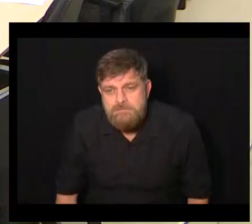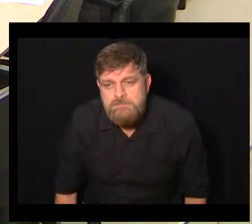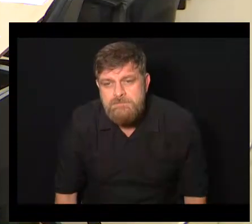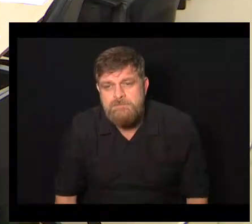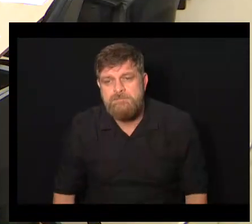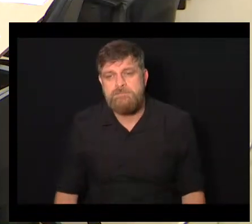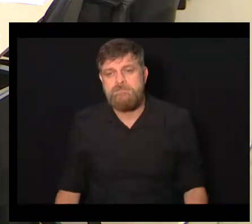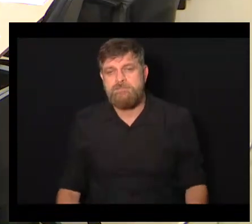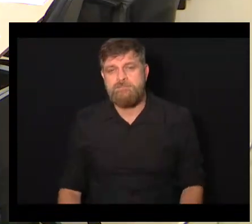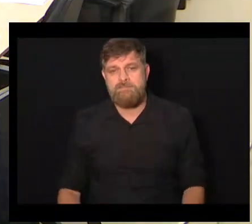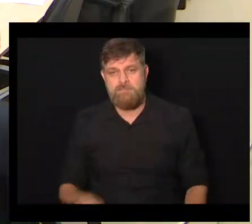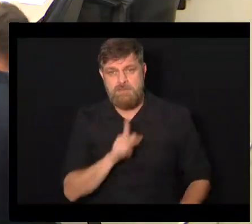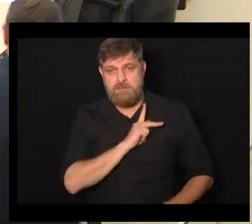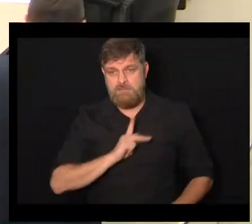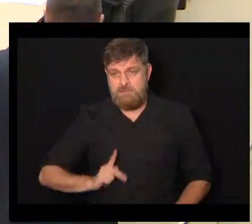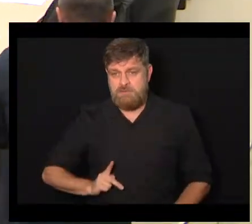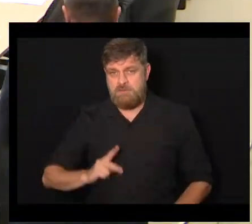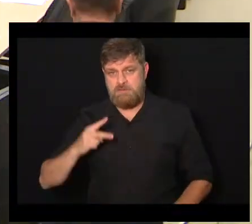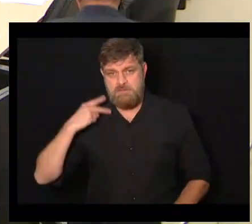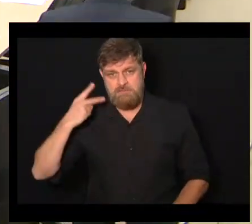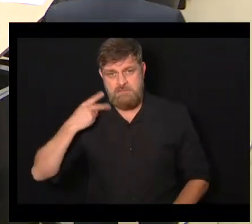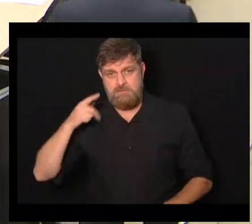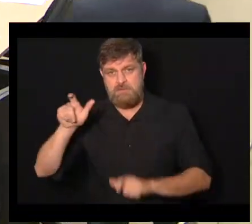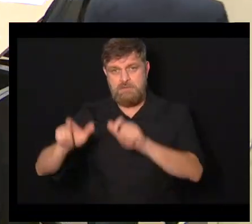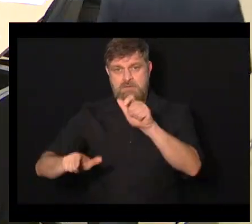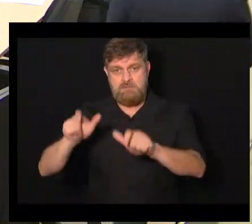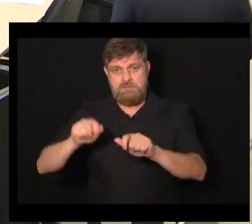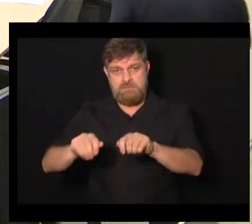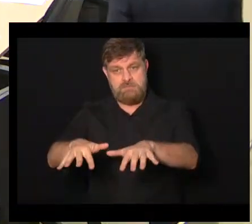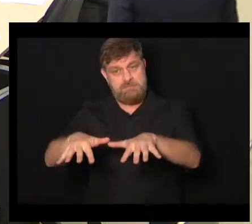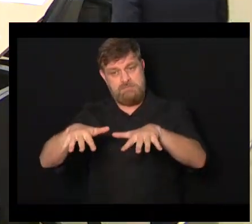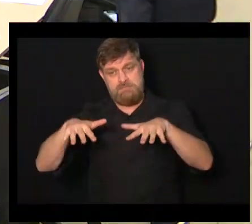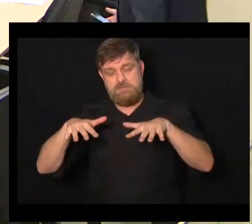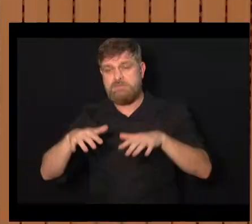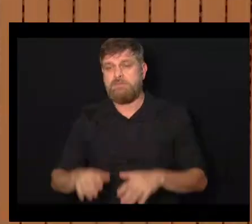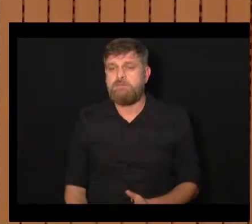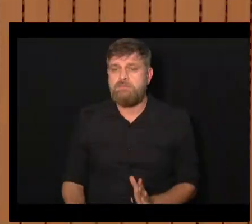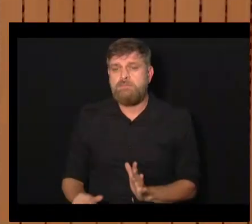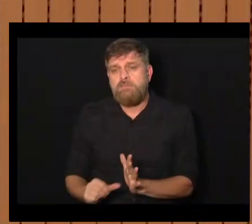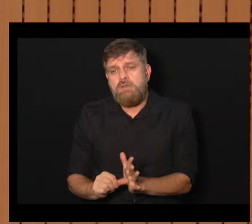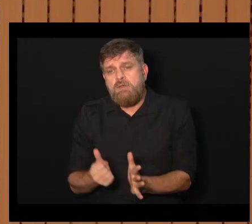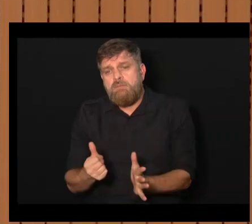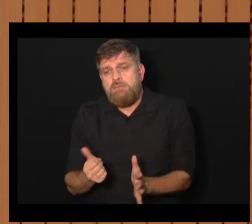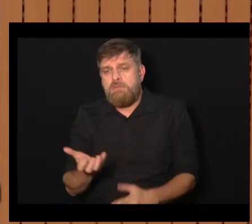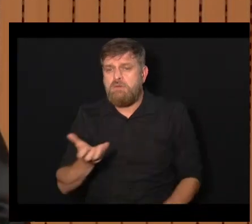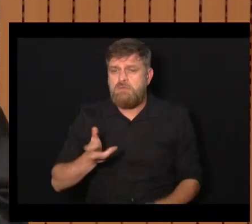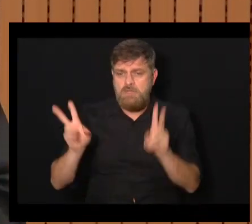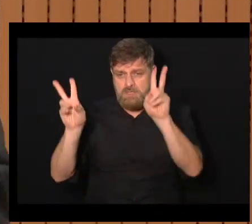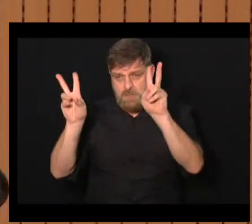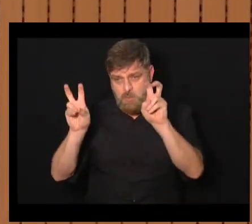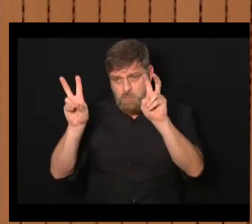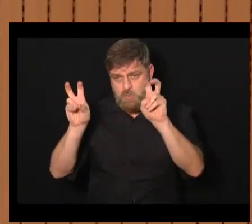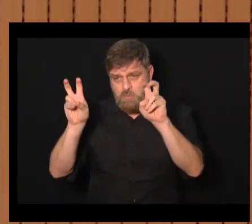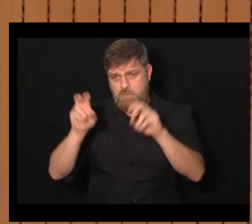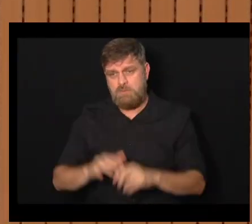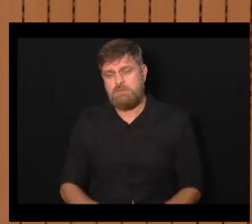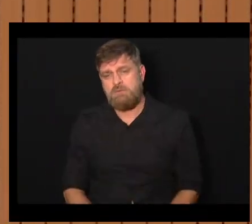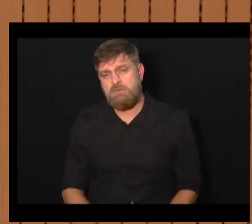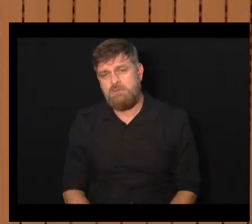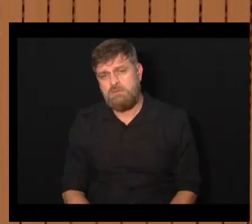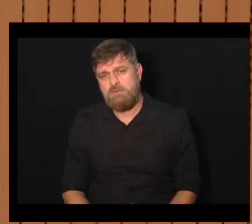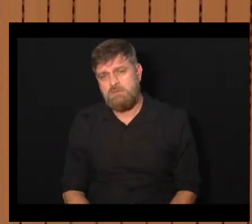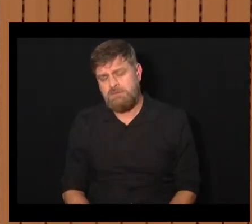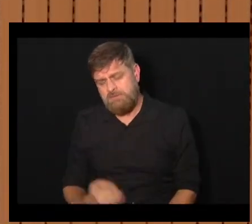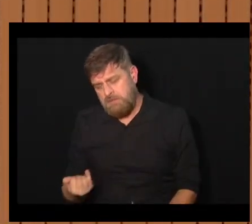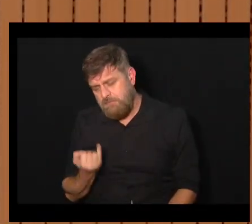Caro presidente, demais vereadores, público aqui presente. Presidente, primeiro, falar de um tema que